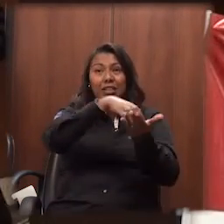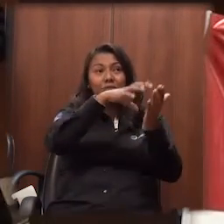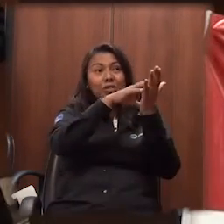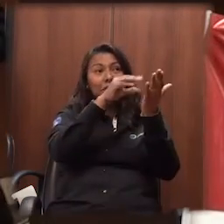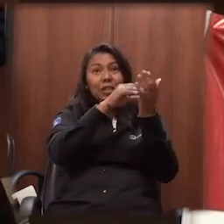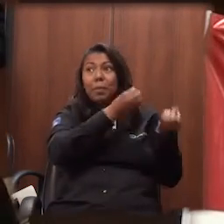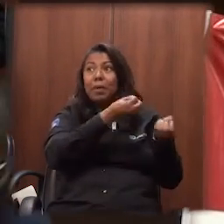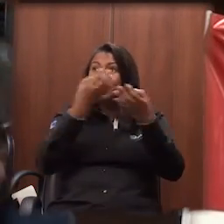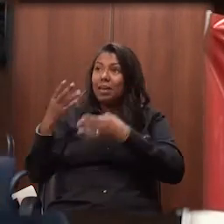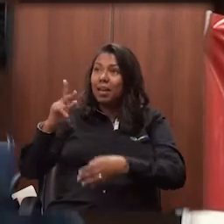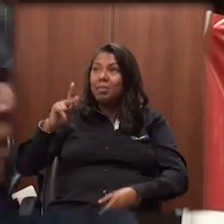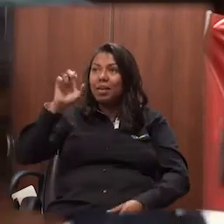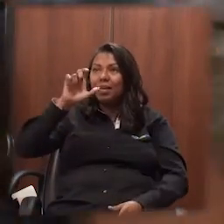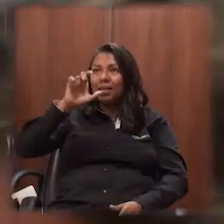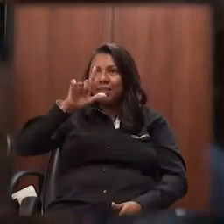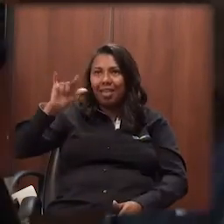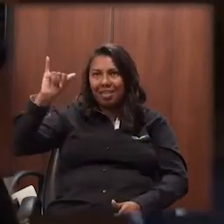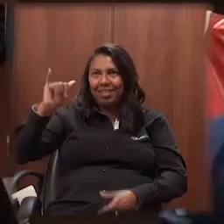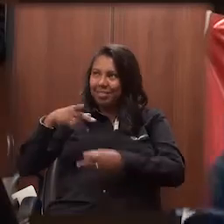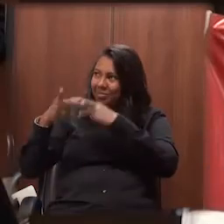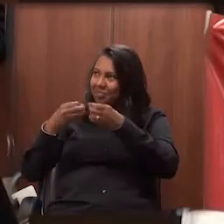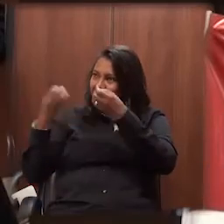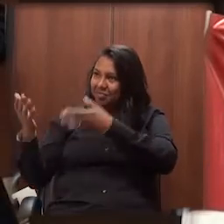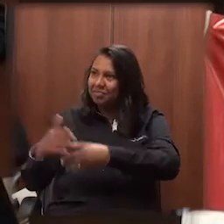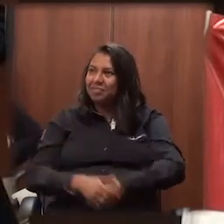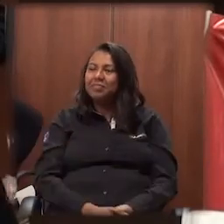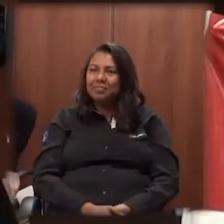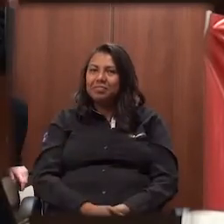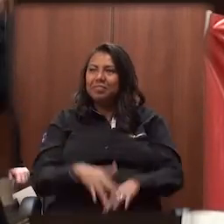para entregar a Kelly Melati o livro Reinventando Freire.